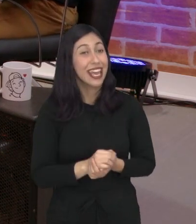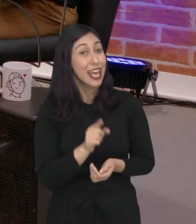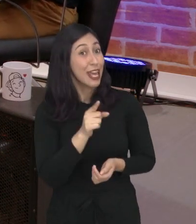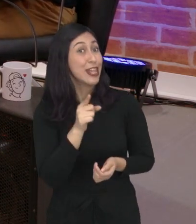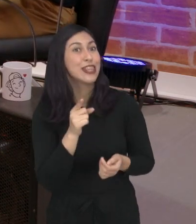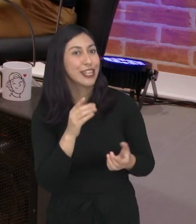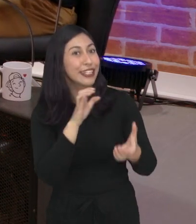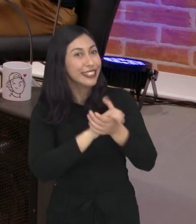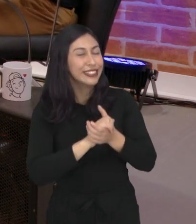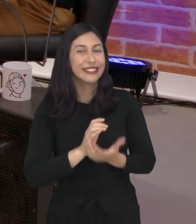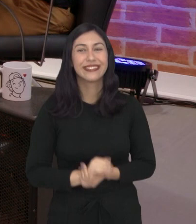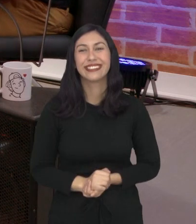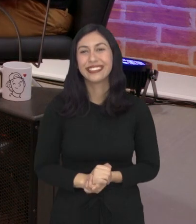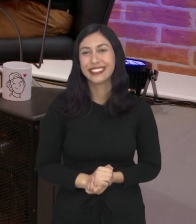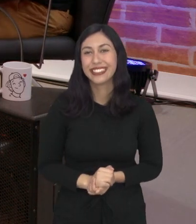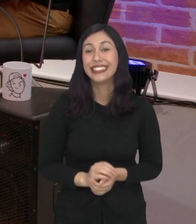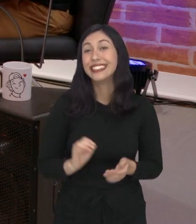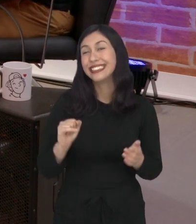cara feia ali, ó.